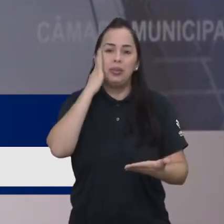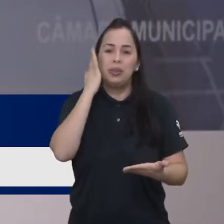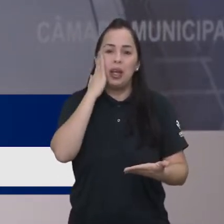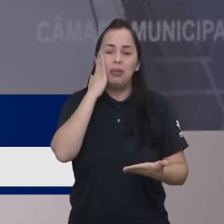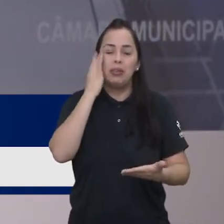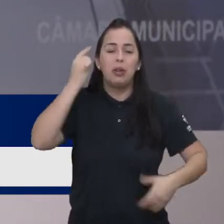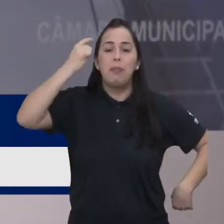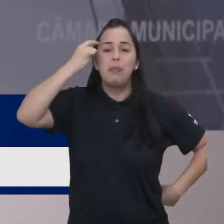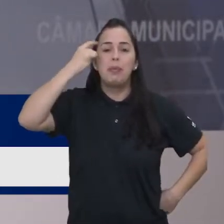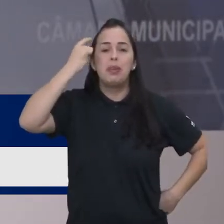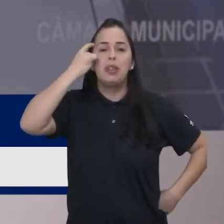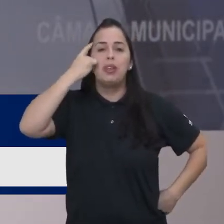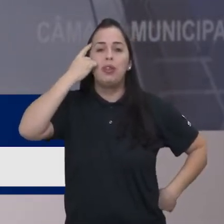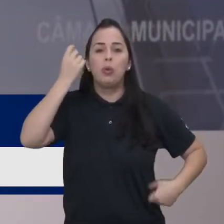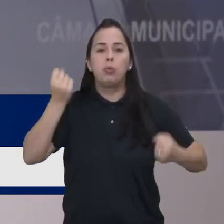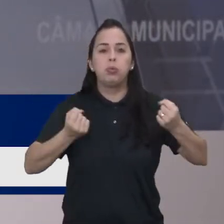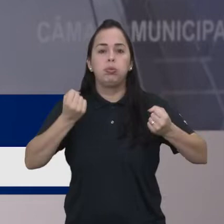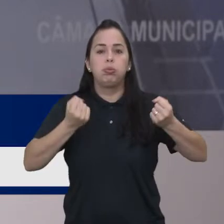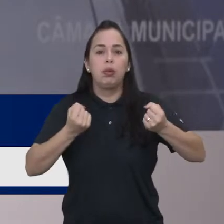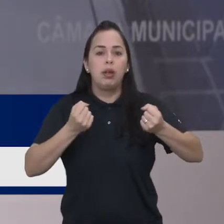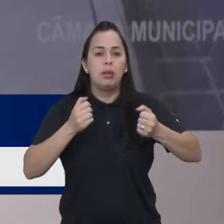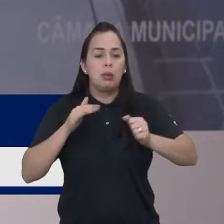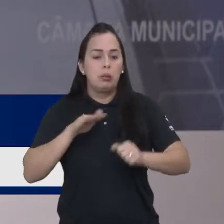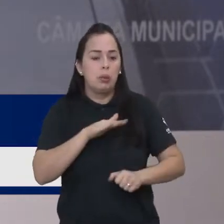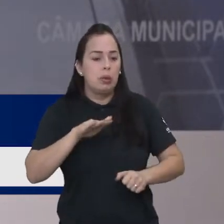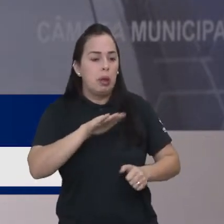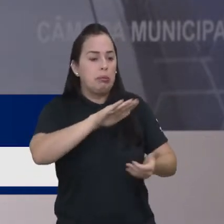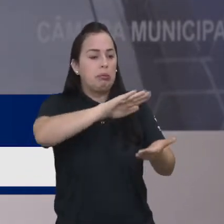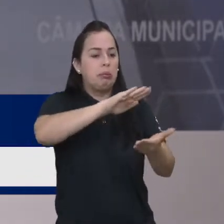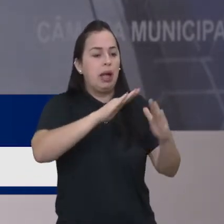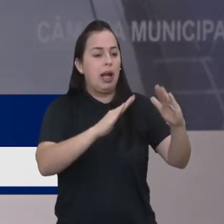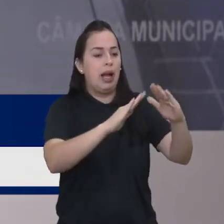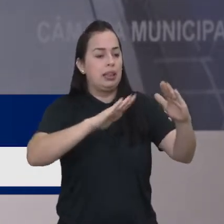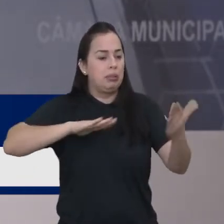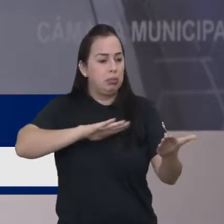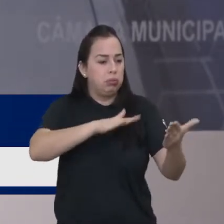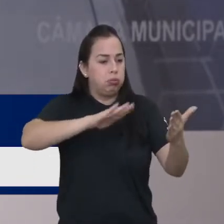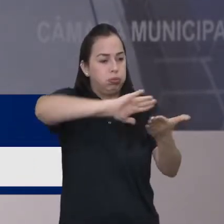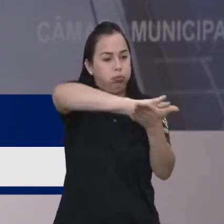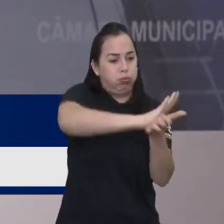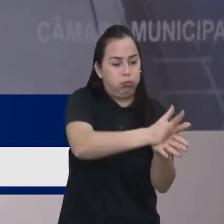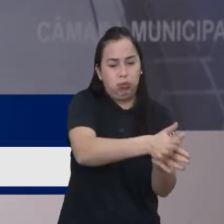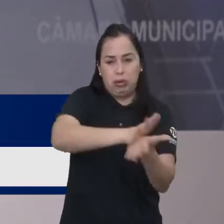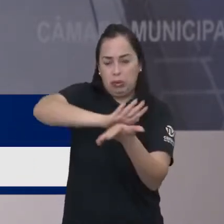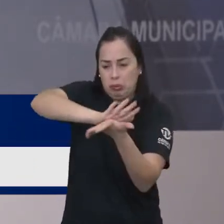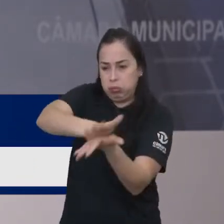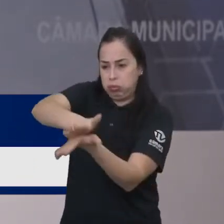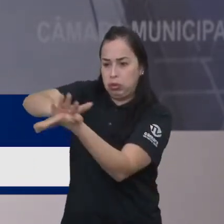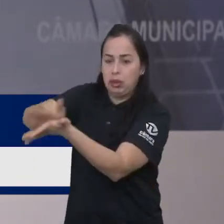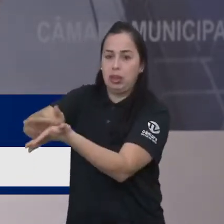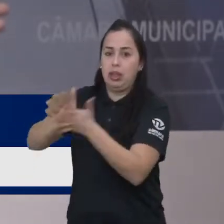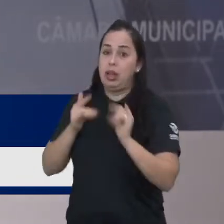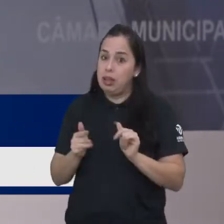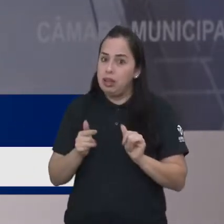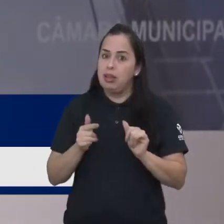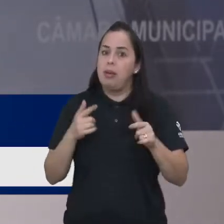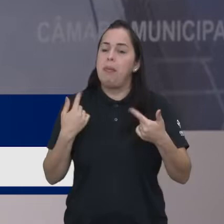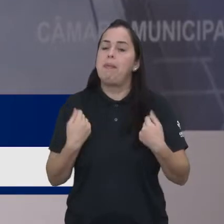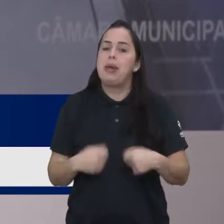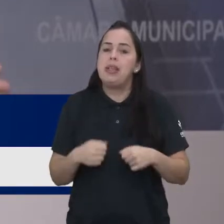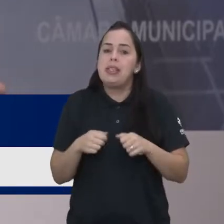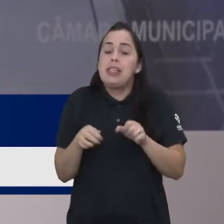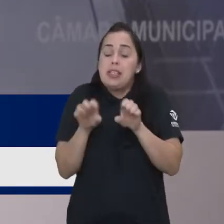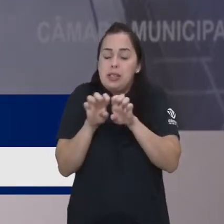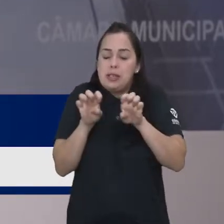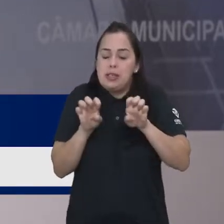é o trator chegando. E isso assusta muito essas pessoas. Então, a gente tem que ter previsão orçamentária, tem que ter isso de forma mais sistemática, porque